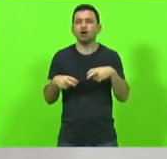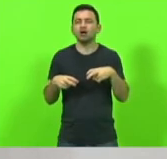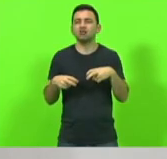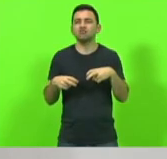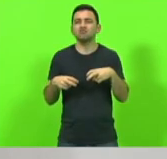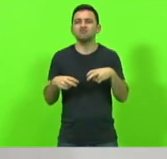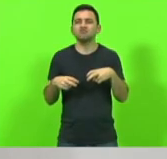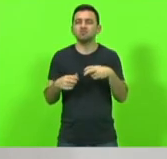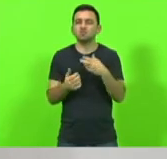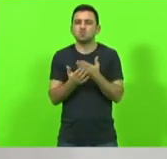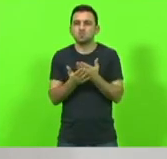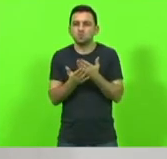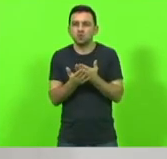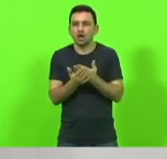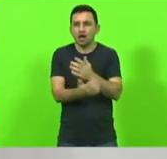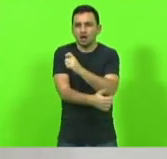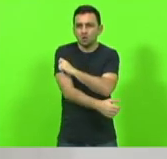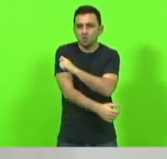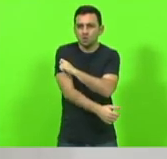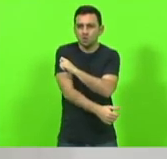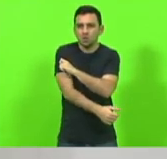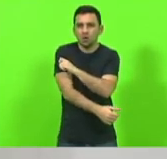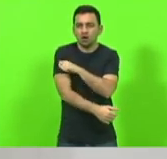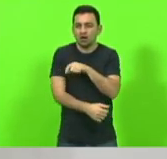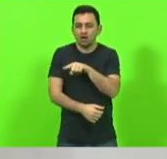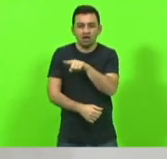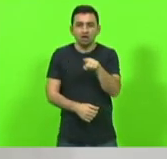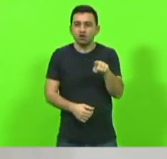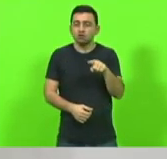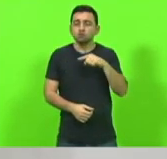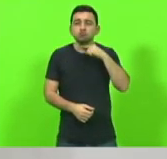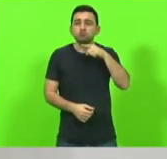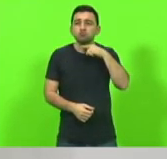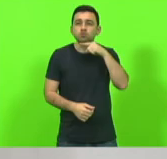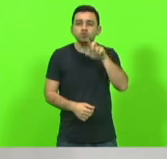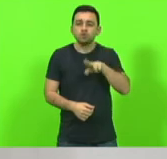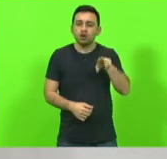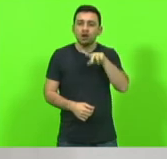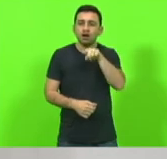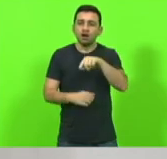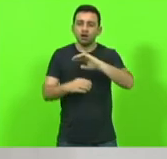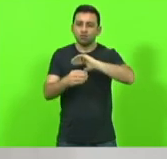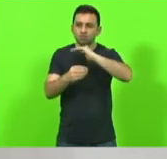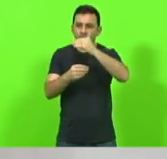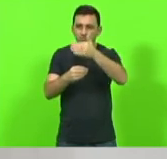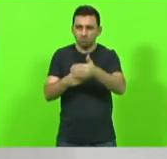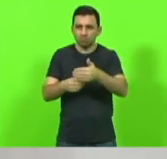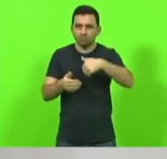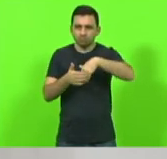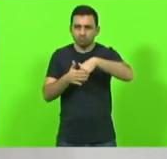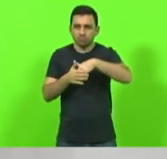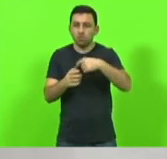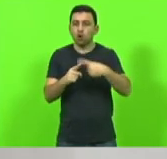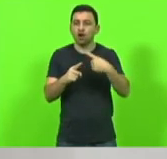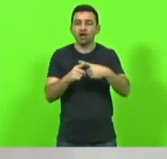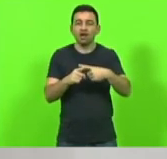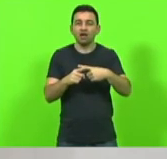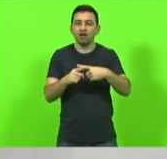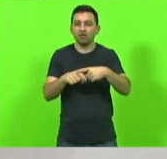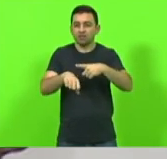estudantes, poderem estar utilizando o ginásio, porque o tempo destruiu,